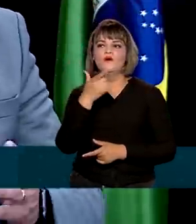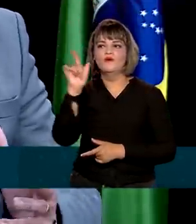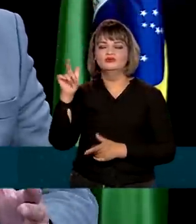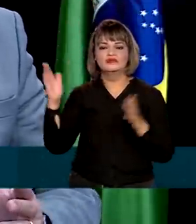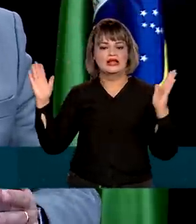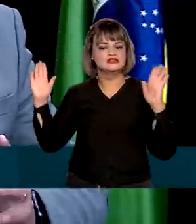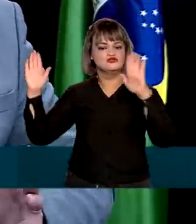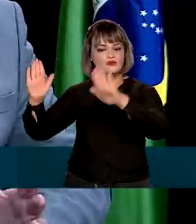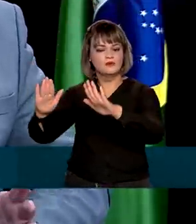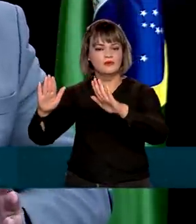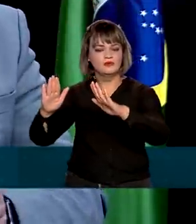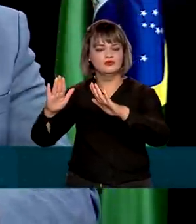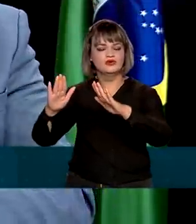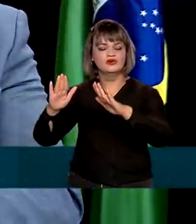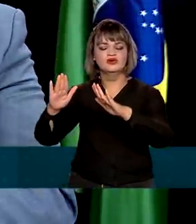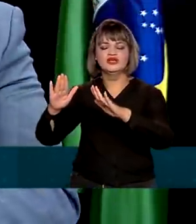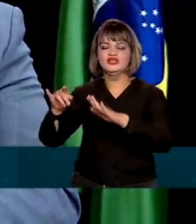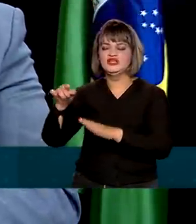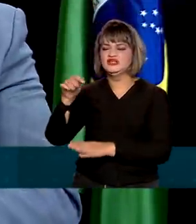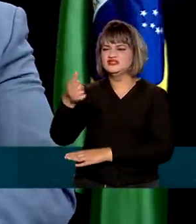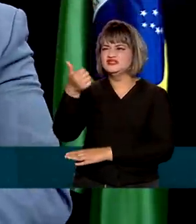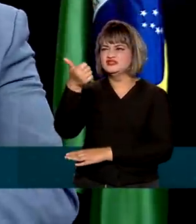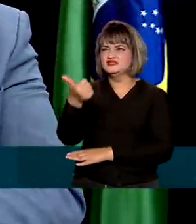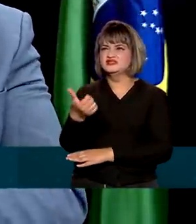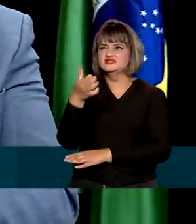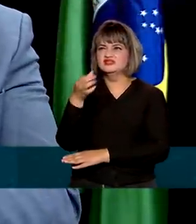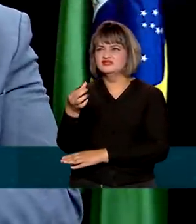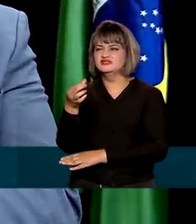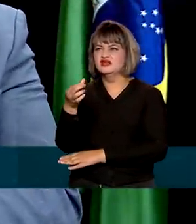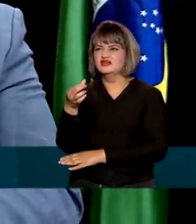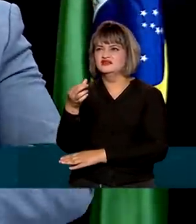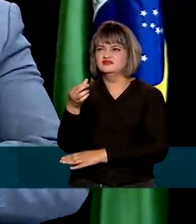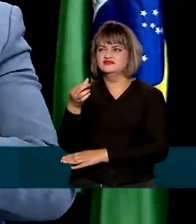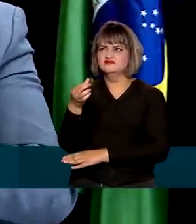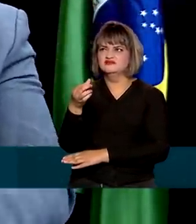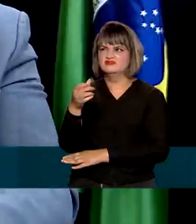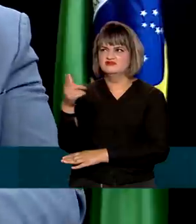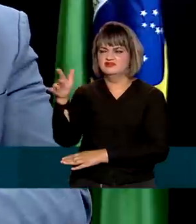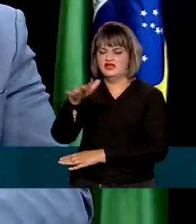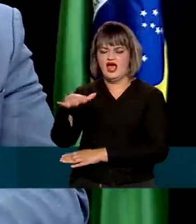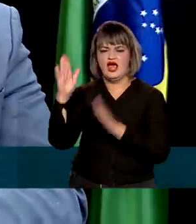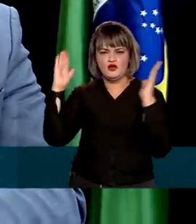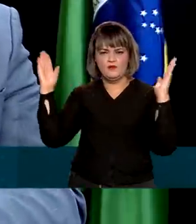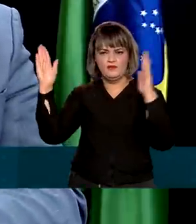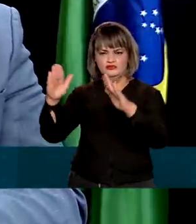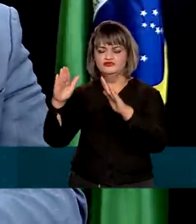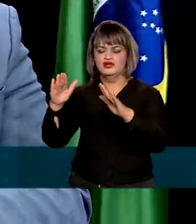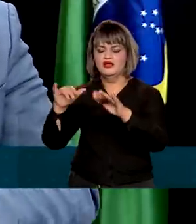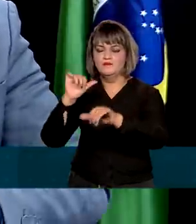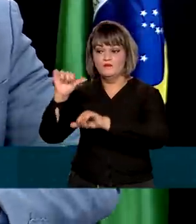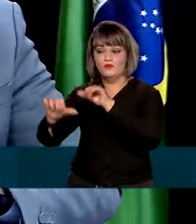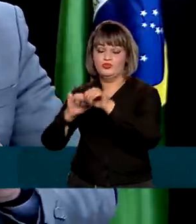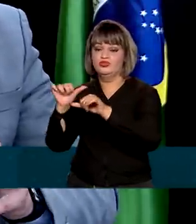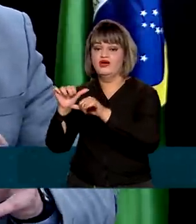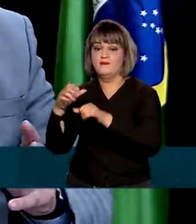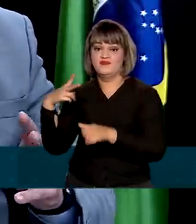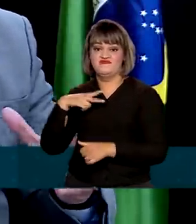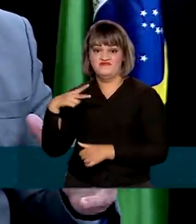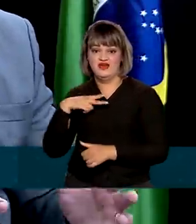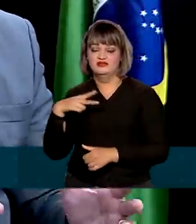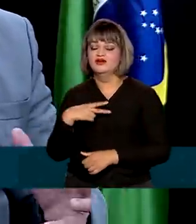de aeroportos a gente transfere os 16 últimos ela possa da Infraero para iniciativa privada incluindo com voz e Santos Dumont